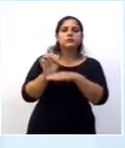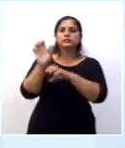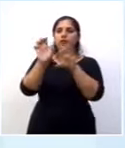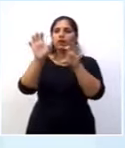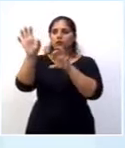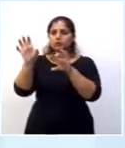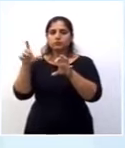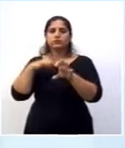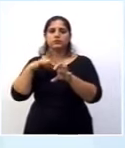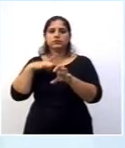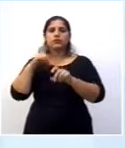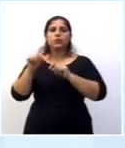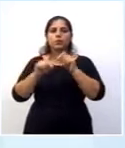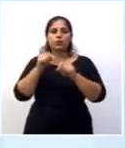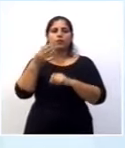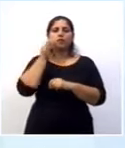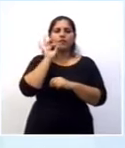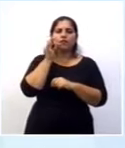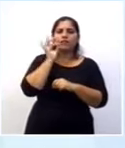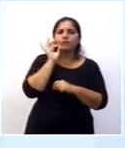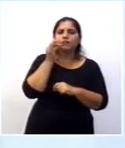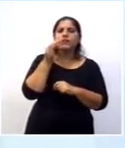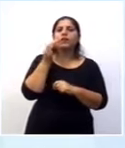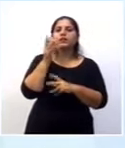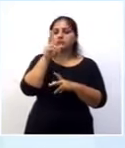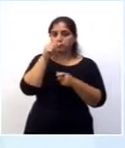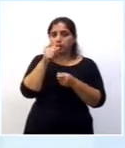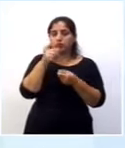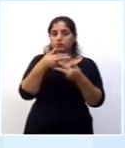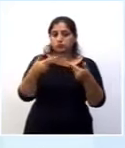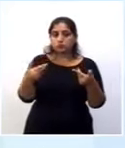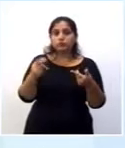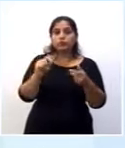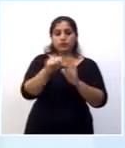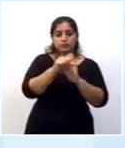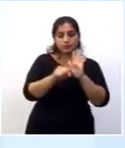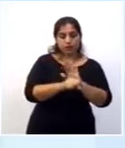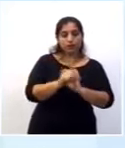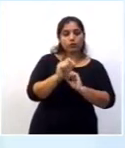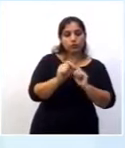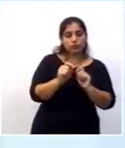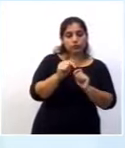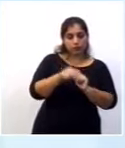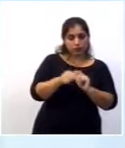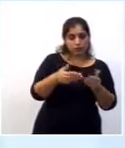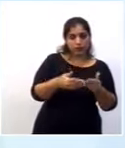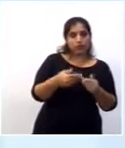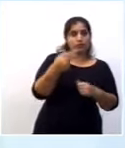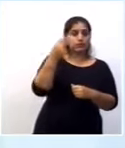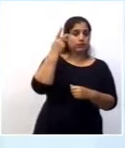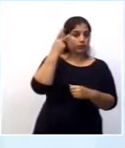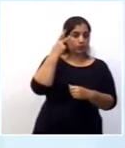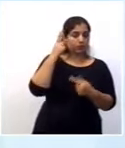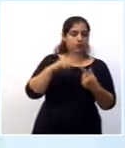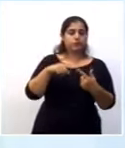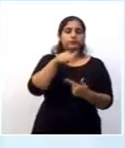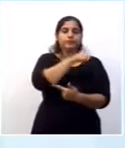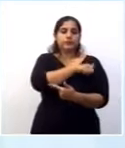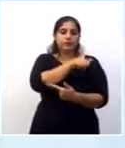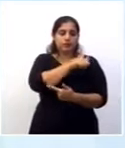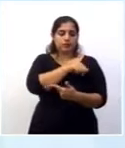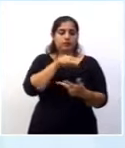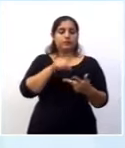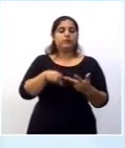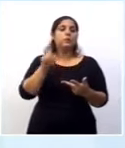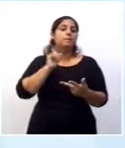vão ter aí o café de forma consolidada nesse século vai ser o estado de São Paulo, Rio de Janeiro, Minas